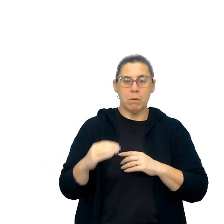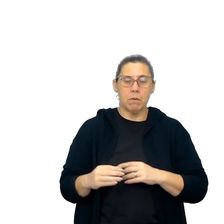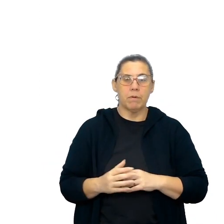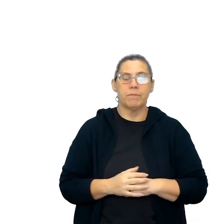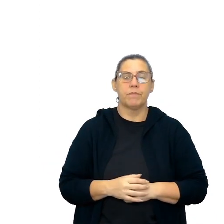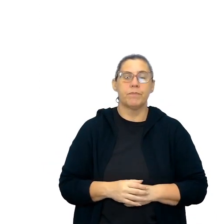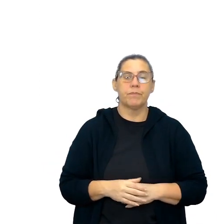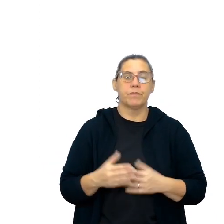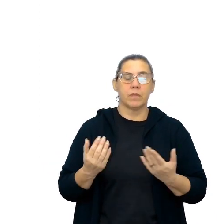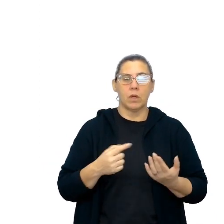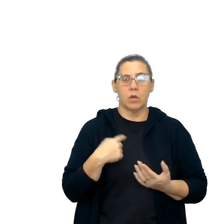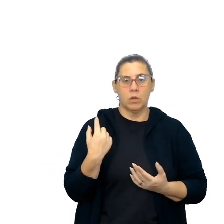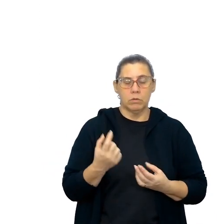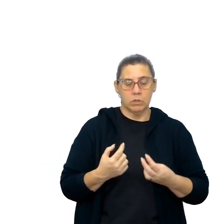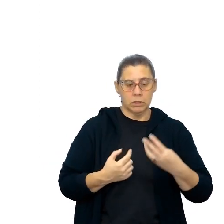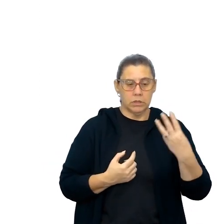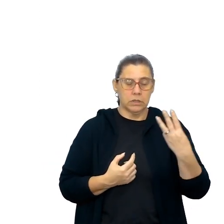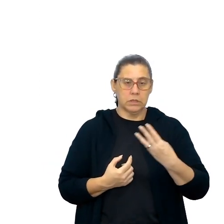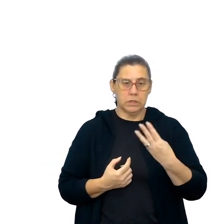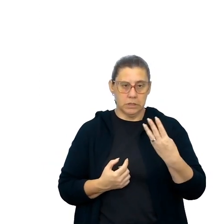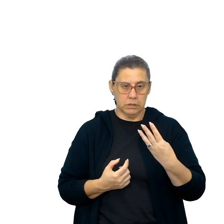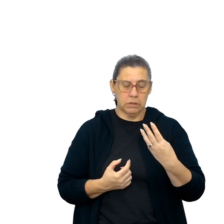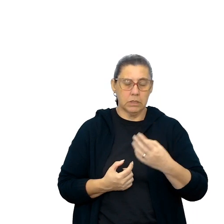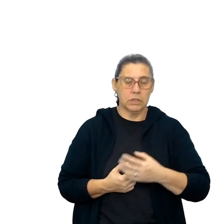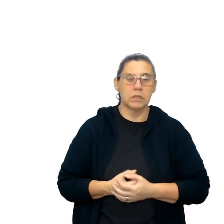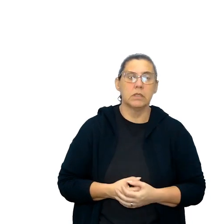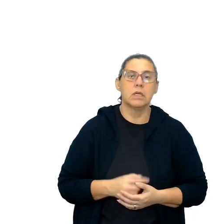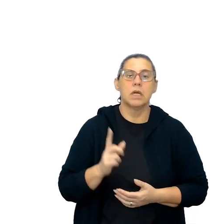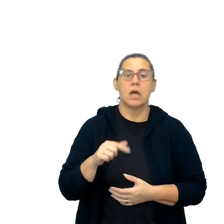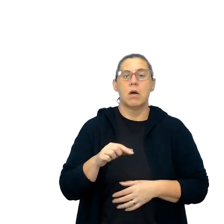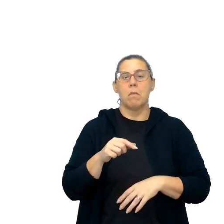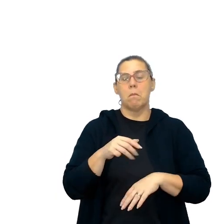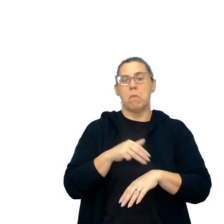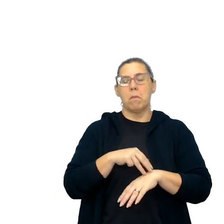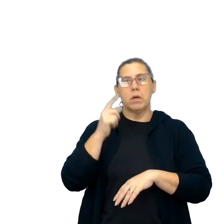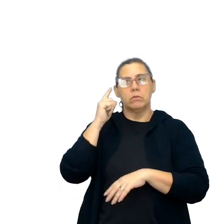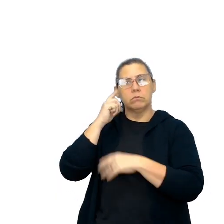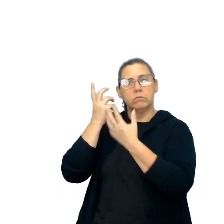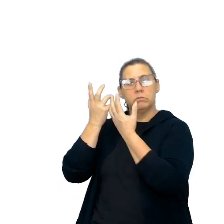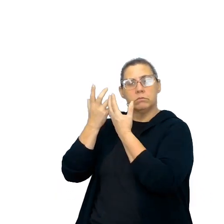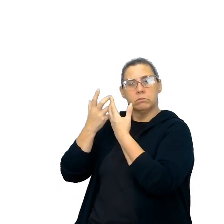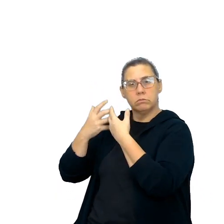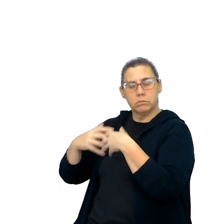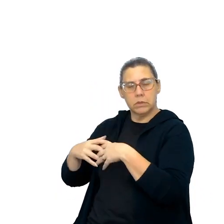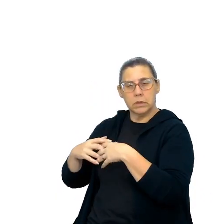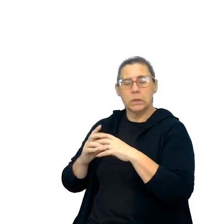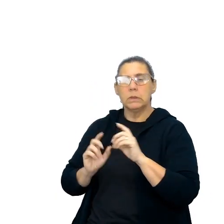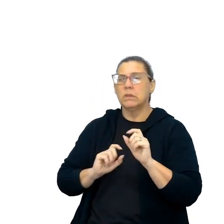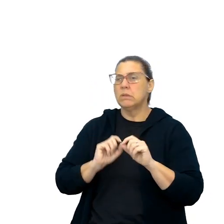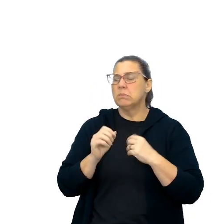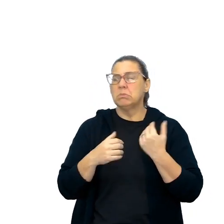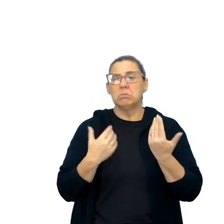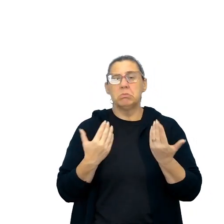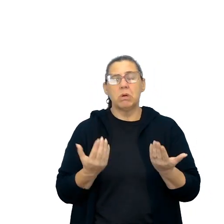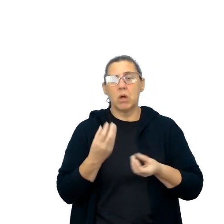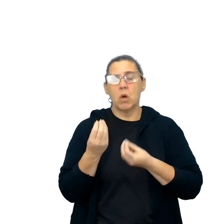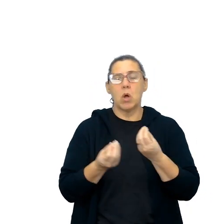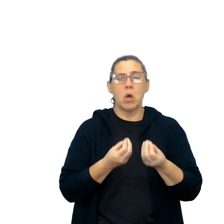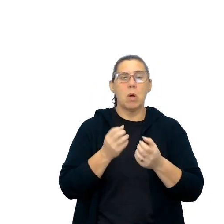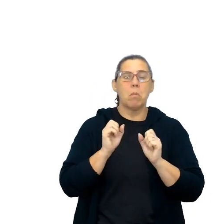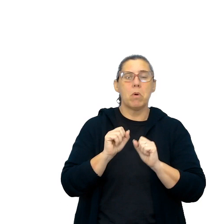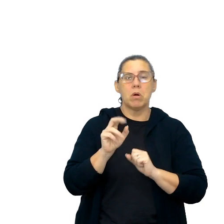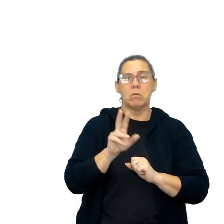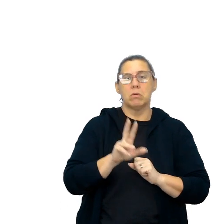nós vamos para o nosso terceiro momento, para a nossa parte aí, que é o nosso momento de reflexão. E aí, professor, como